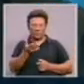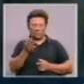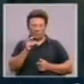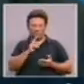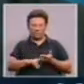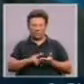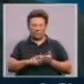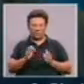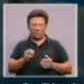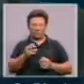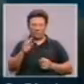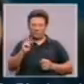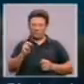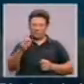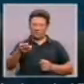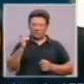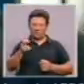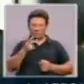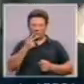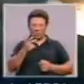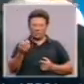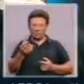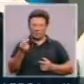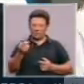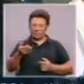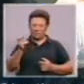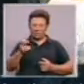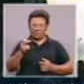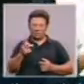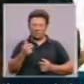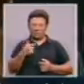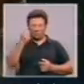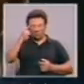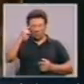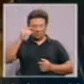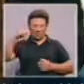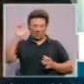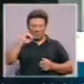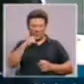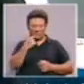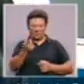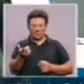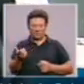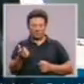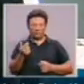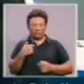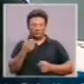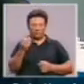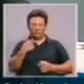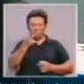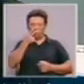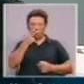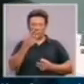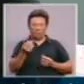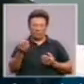fumar É verdade 37 anos foram 37 anos malucos podemos dizer em que foi